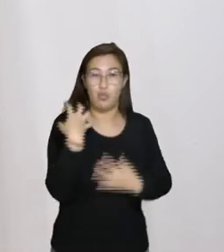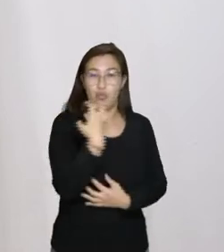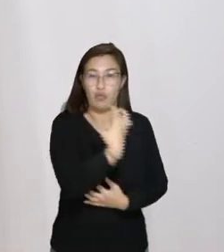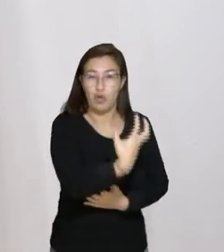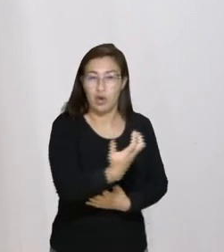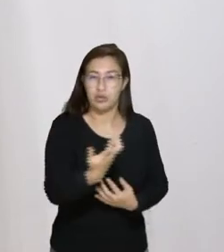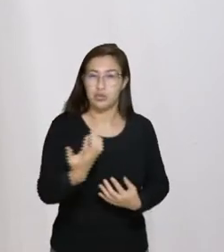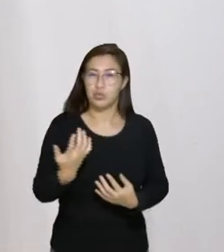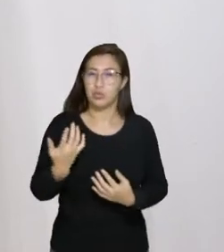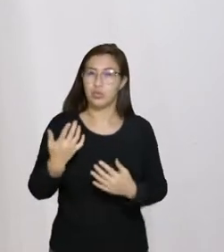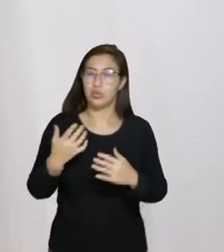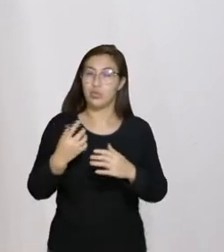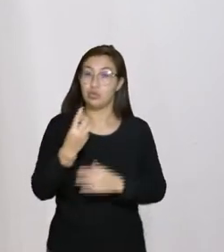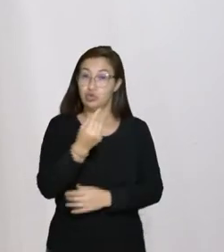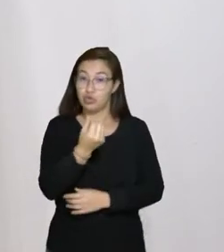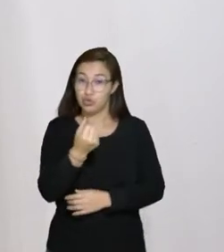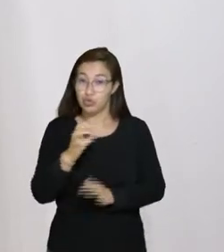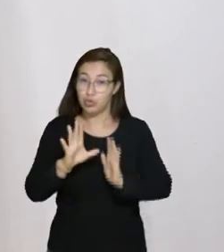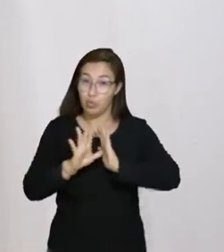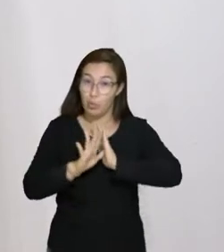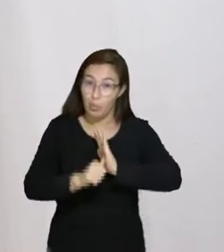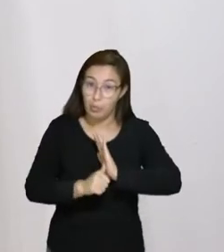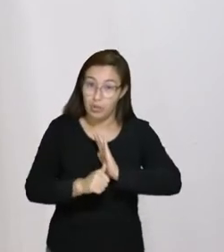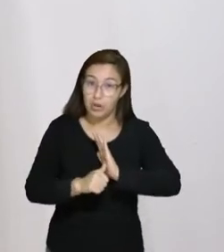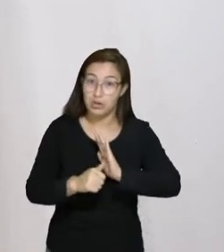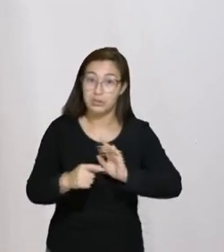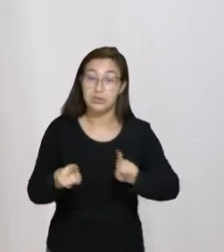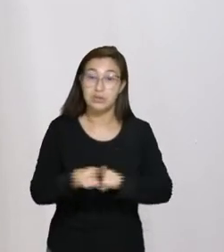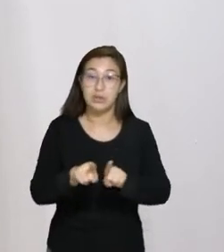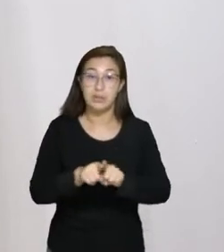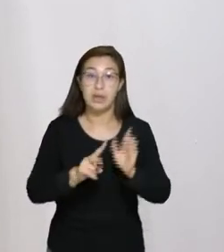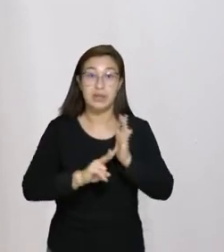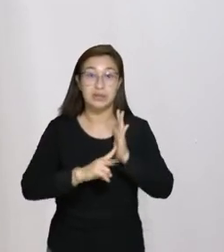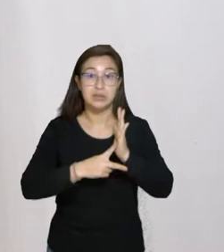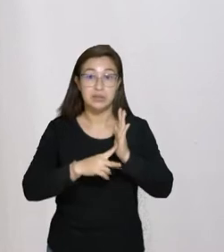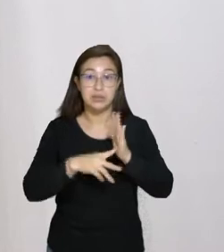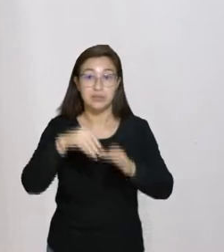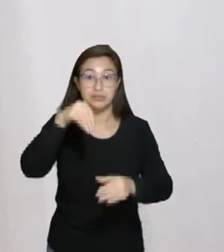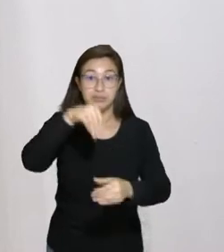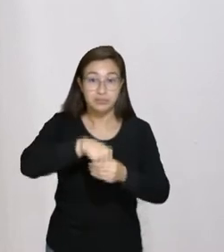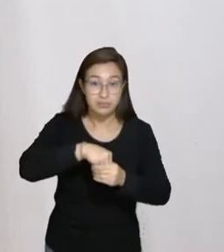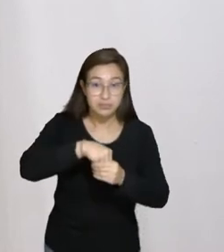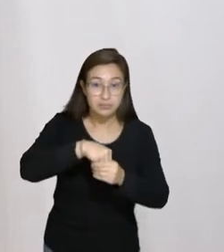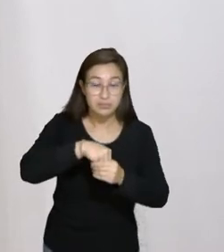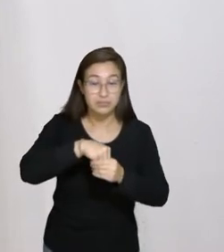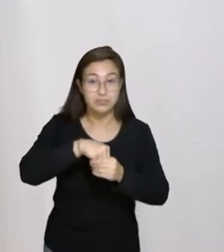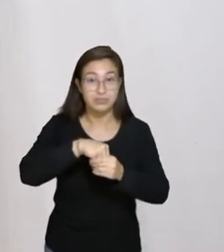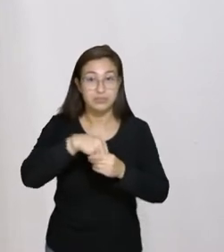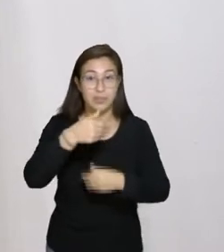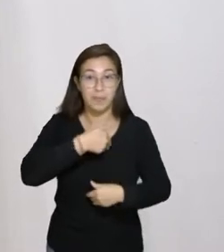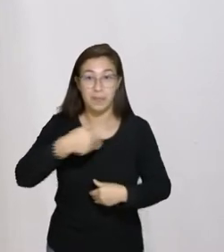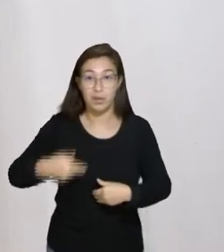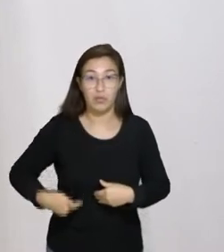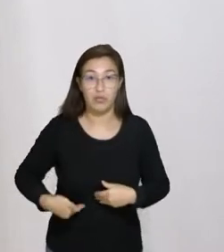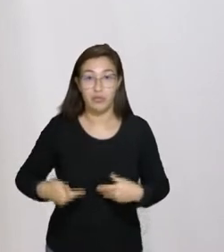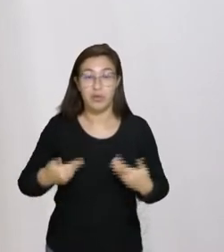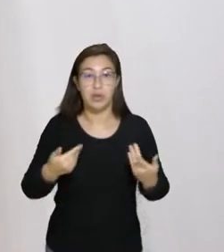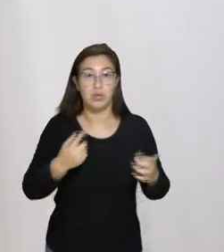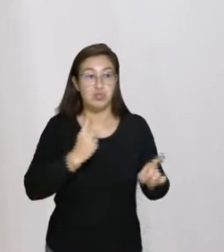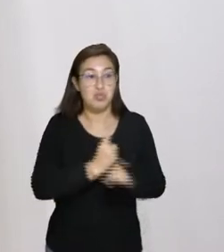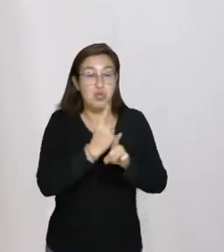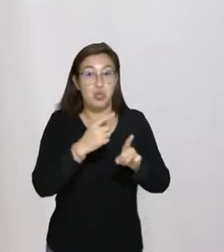reais roubados, da sindicância interna do governo, que não apurou culpa de